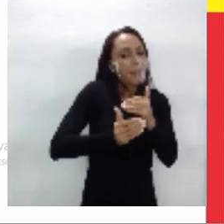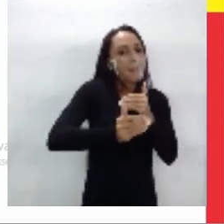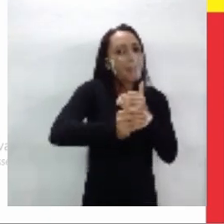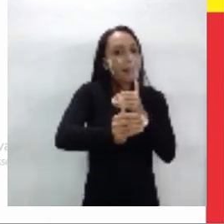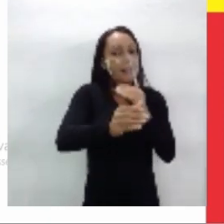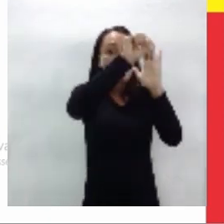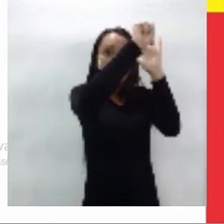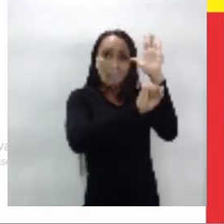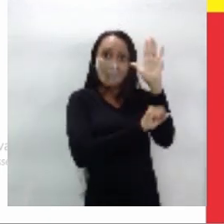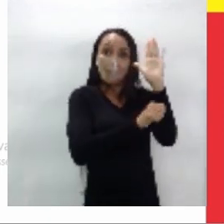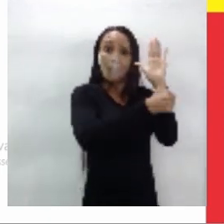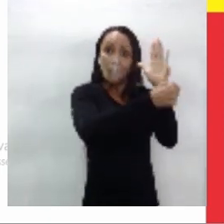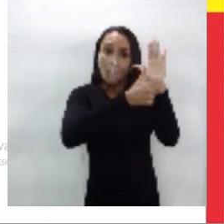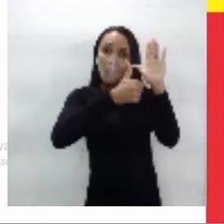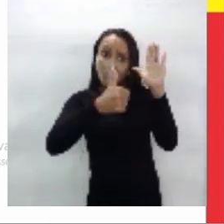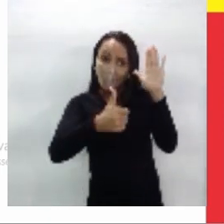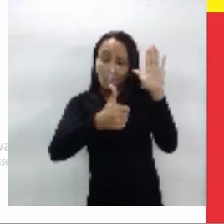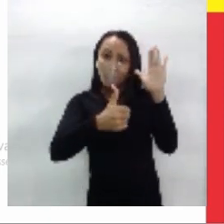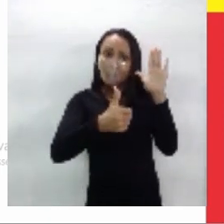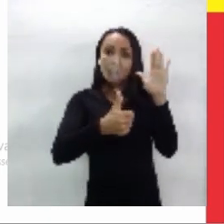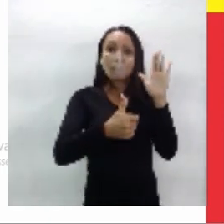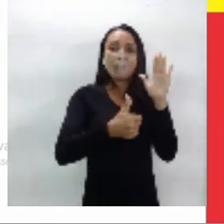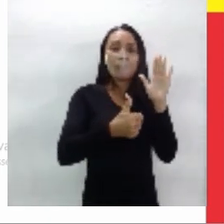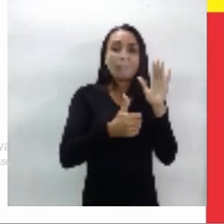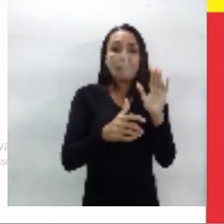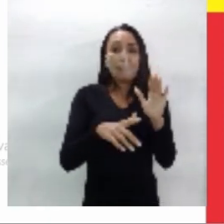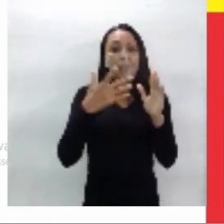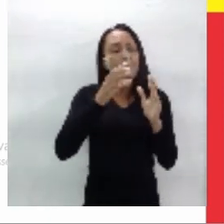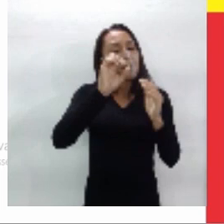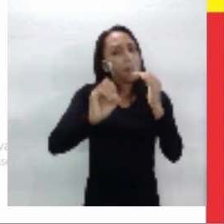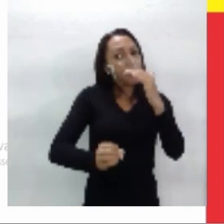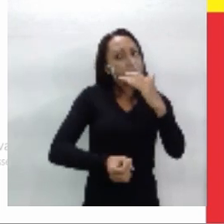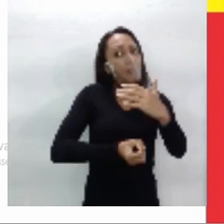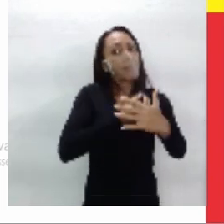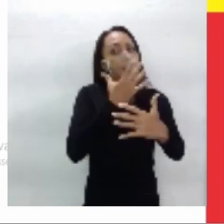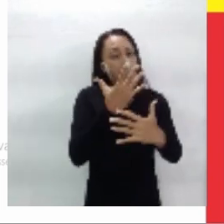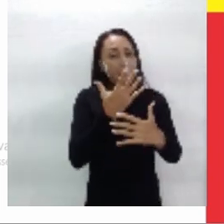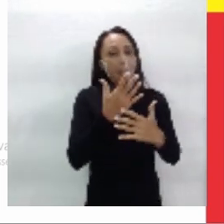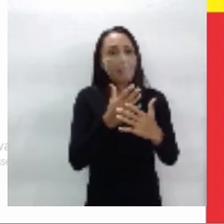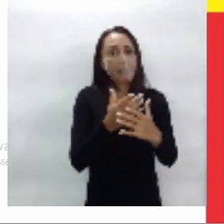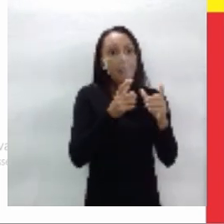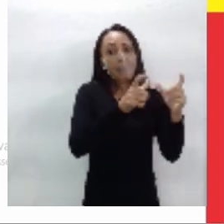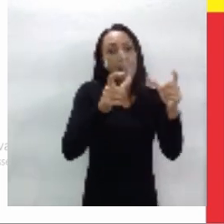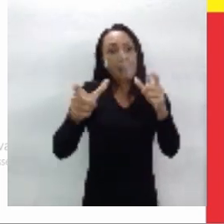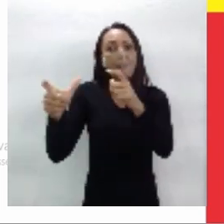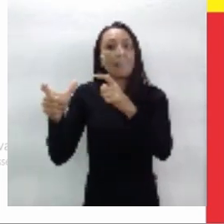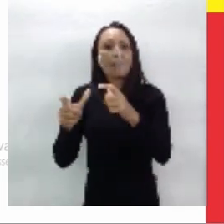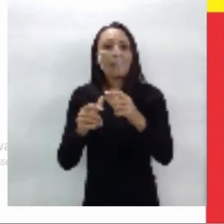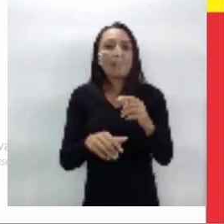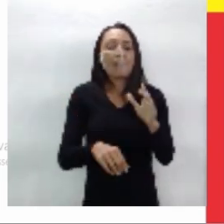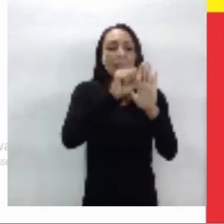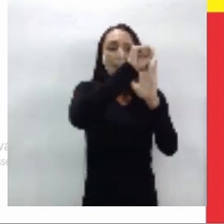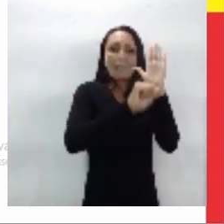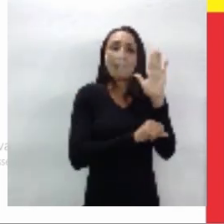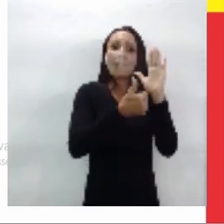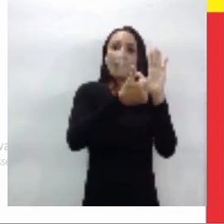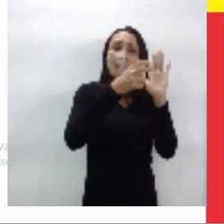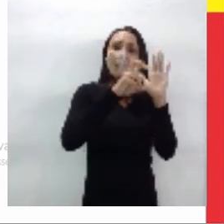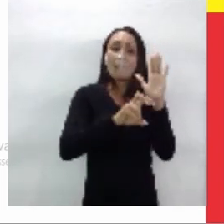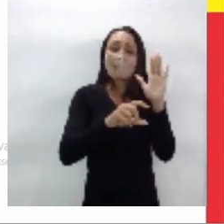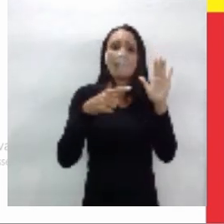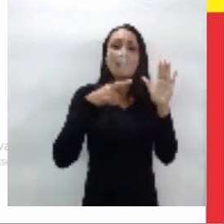do século XI, que é justamente o renascimento das cidades. No século XV, nós teremos